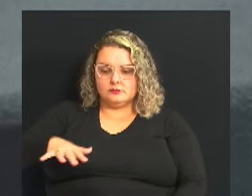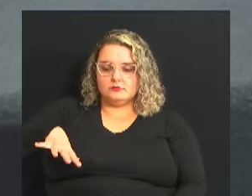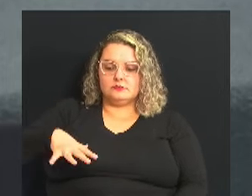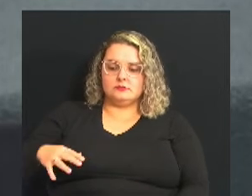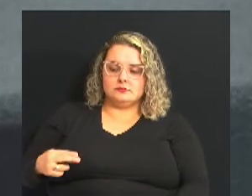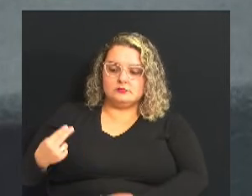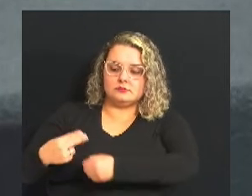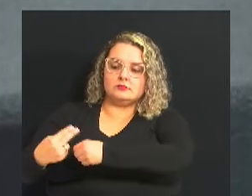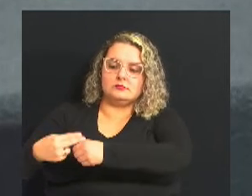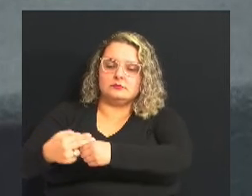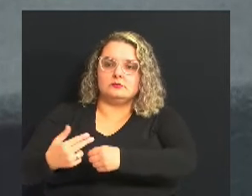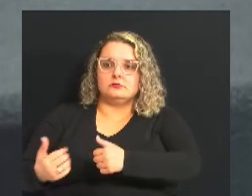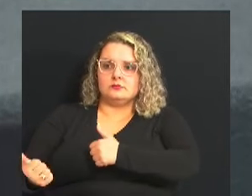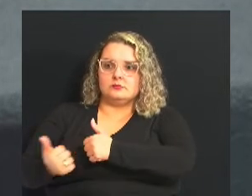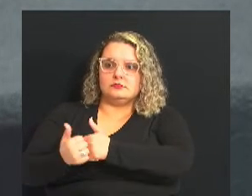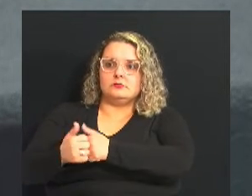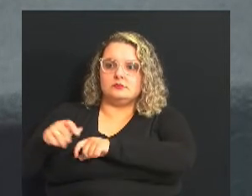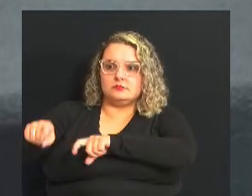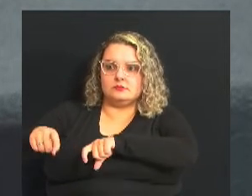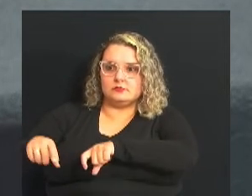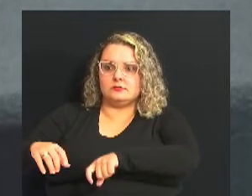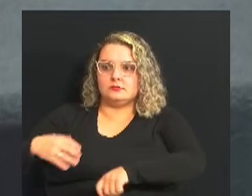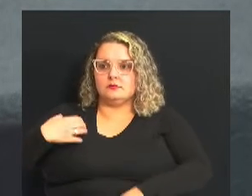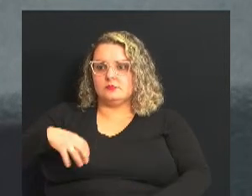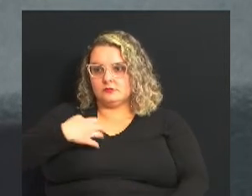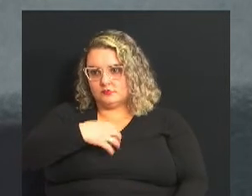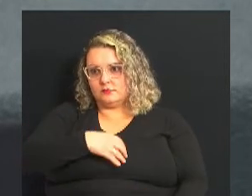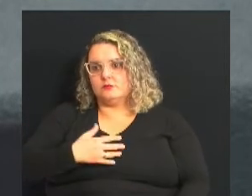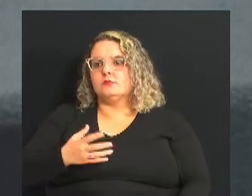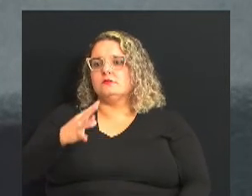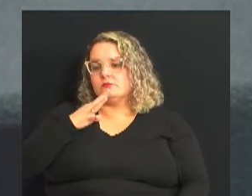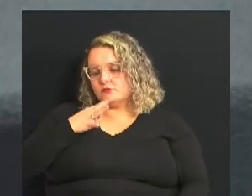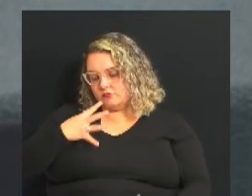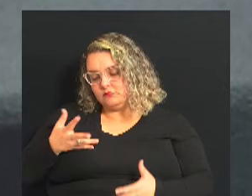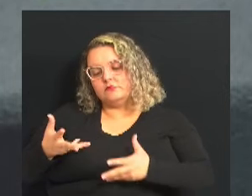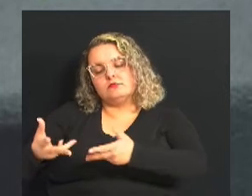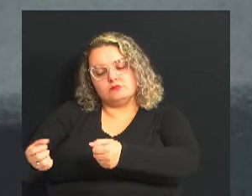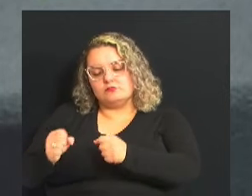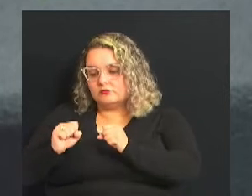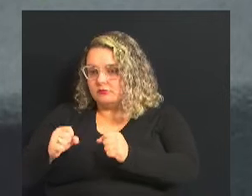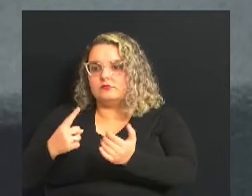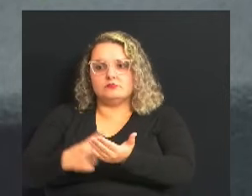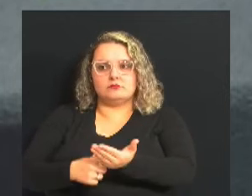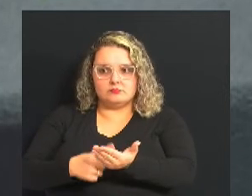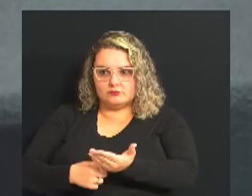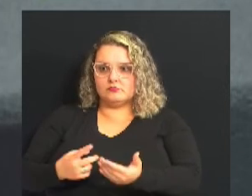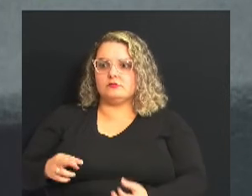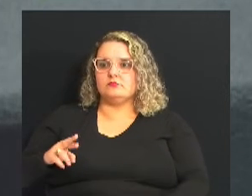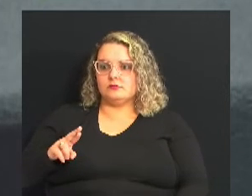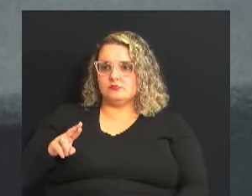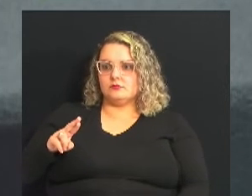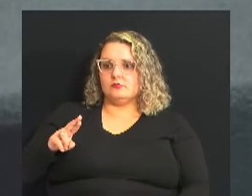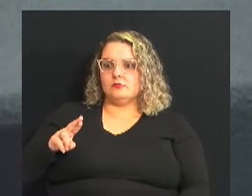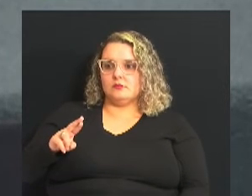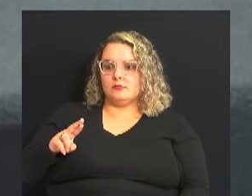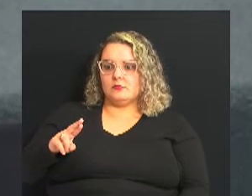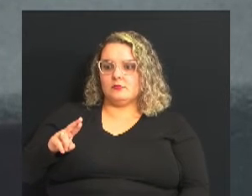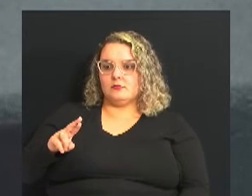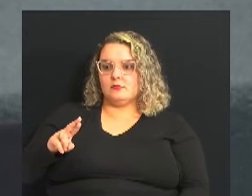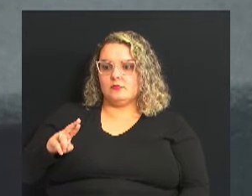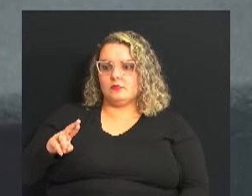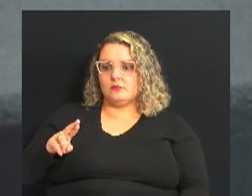na parte da Fazenda Argentina. Quem quiser conhecer está convidado, tá? É só agendar com a RNP, que é uma